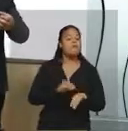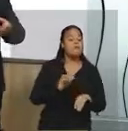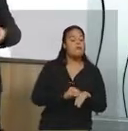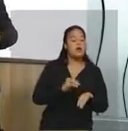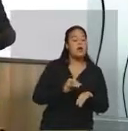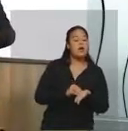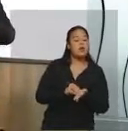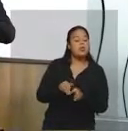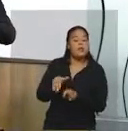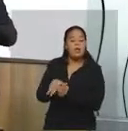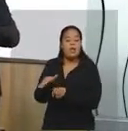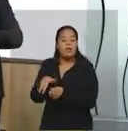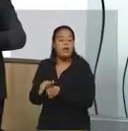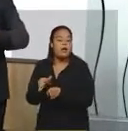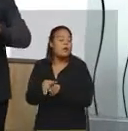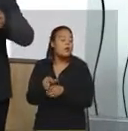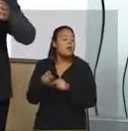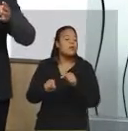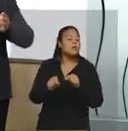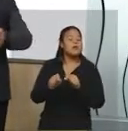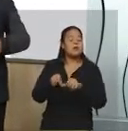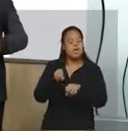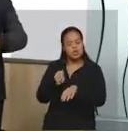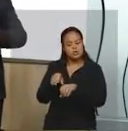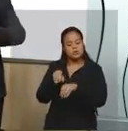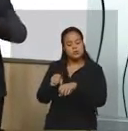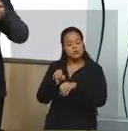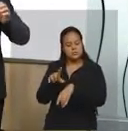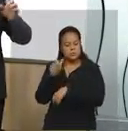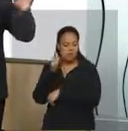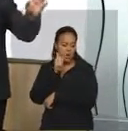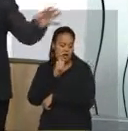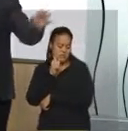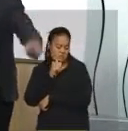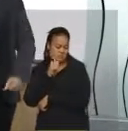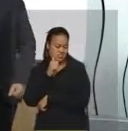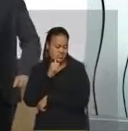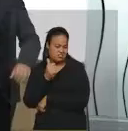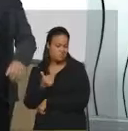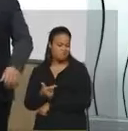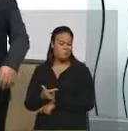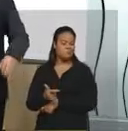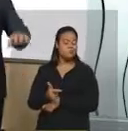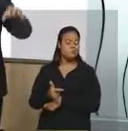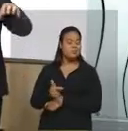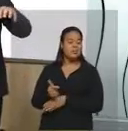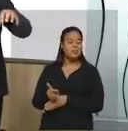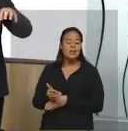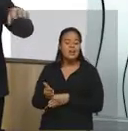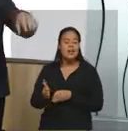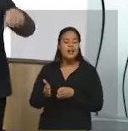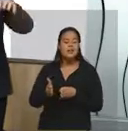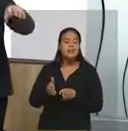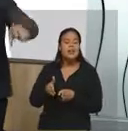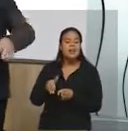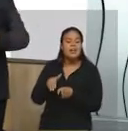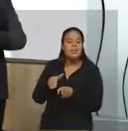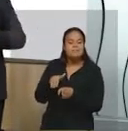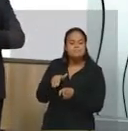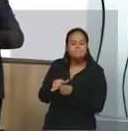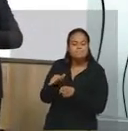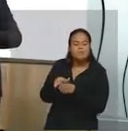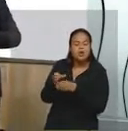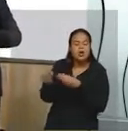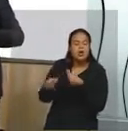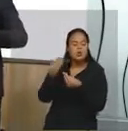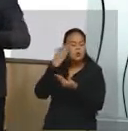acesso à educação que as meninas têm. Isso na fala da Malala, lá no país, no contexto em